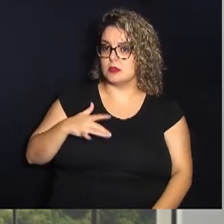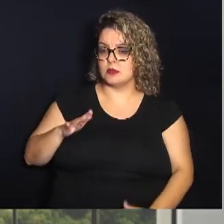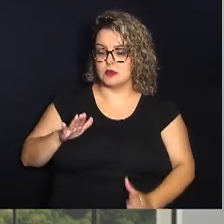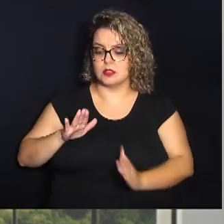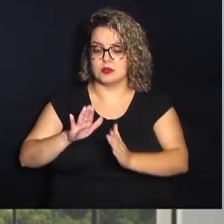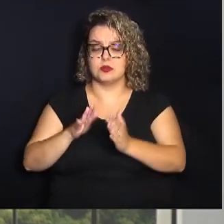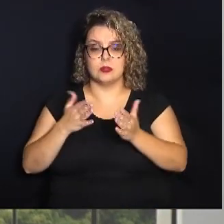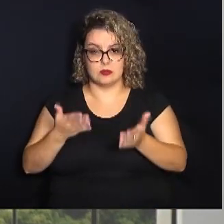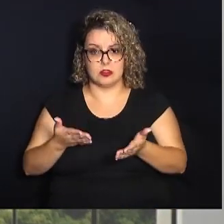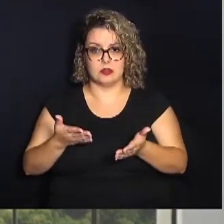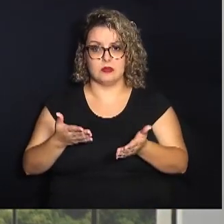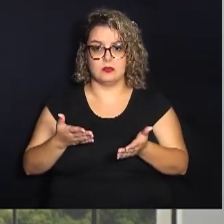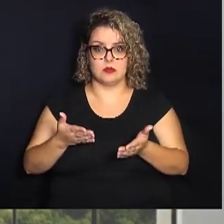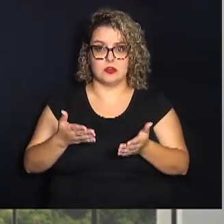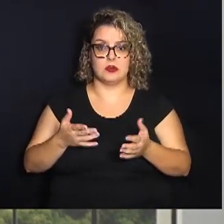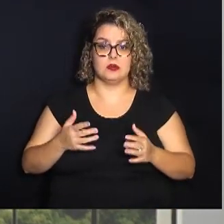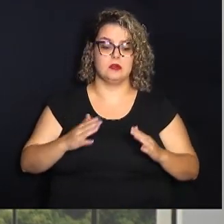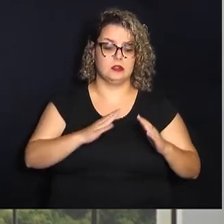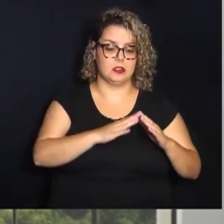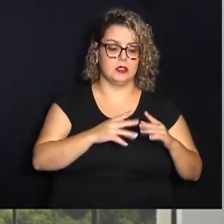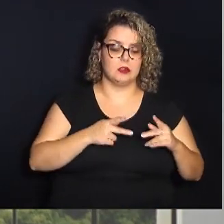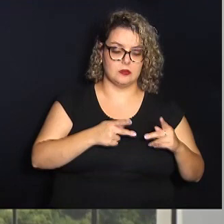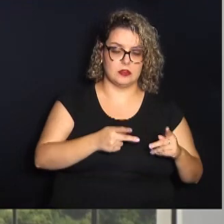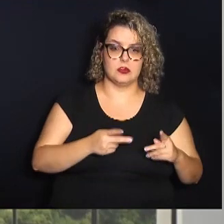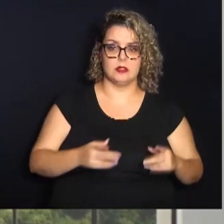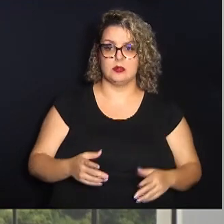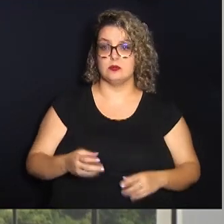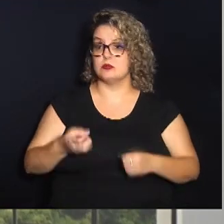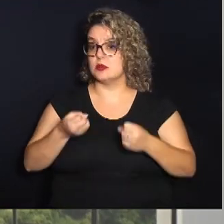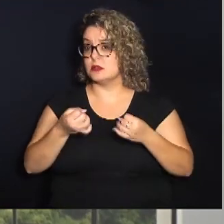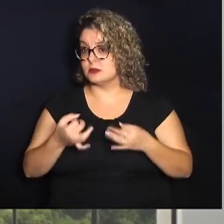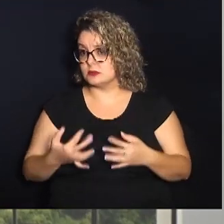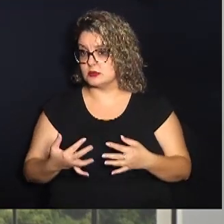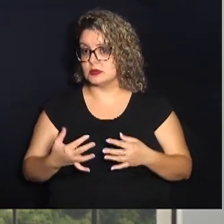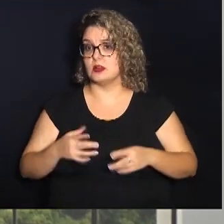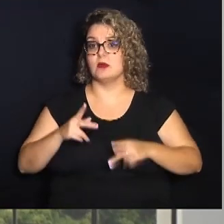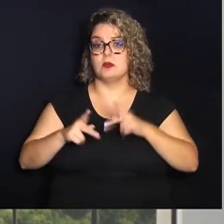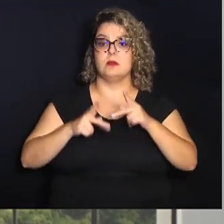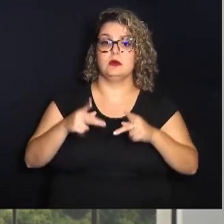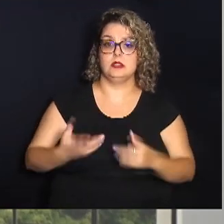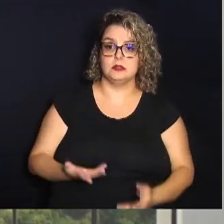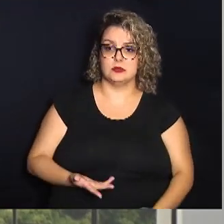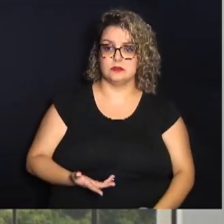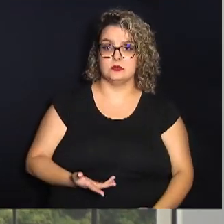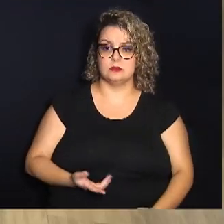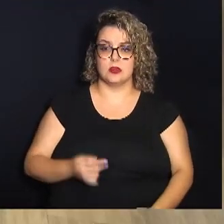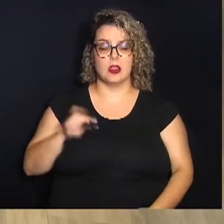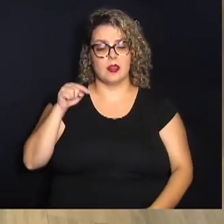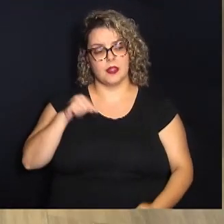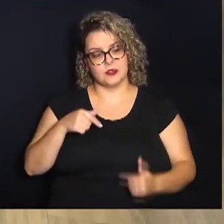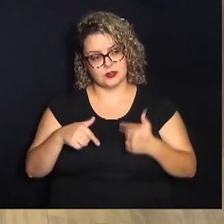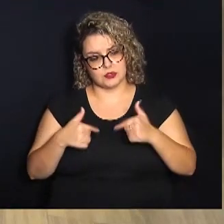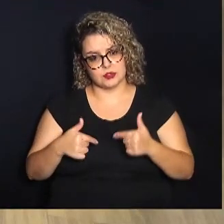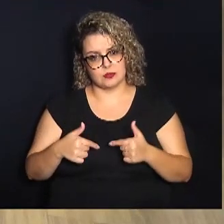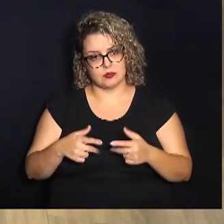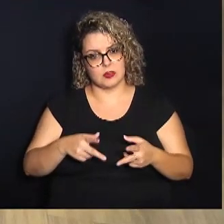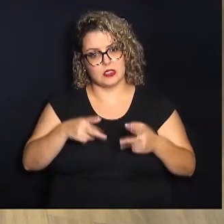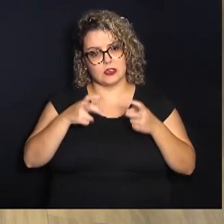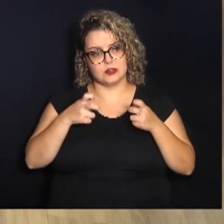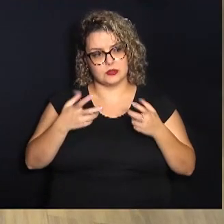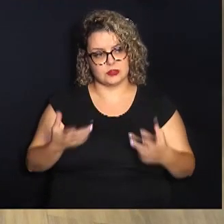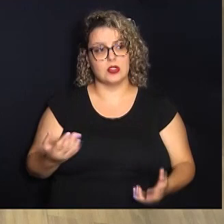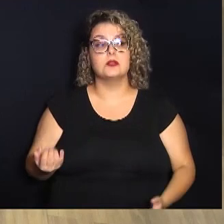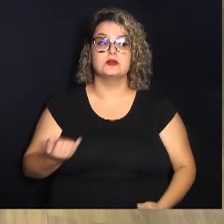né? Visitando as residências, orientando a população. Este trabalho vocês enxergam de